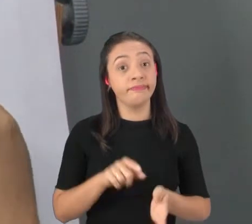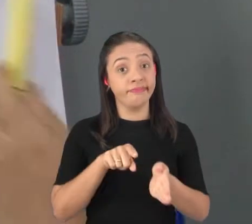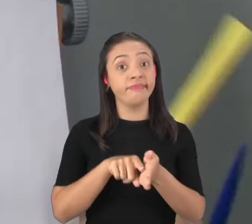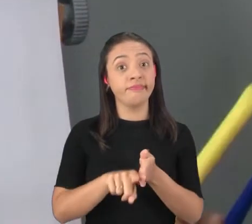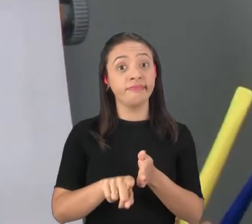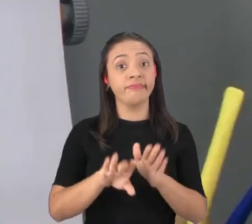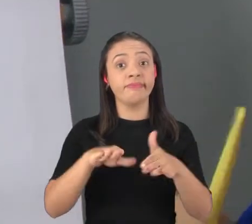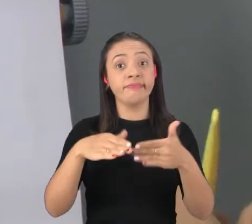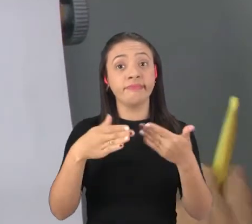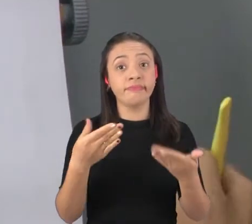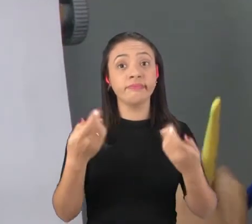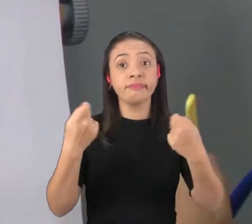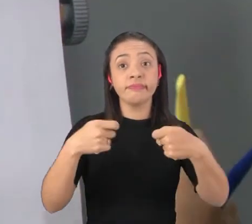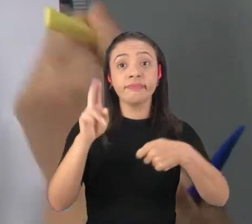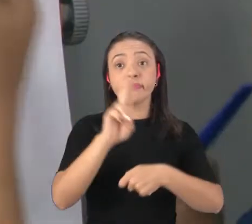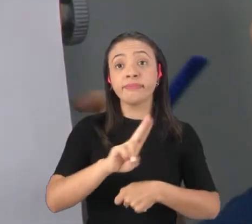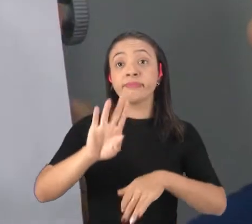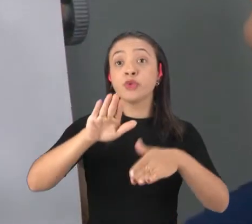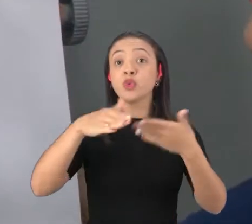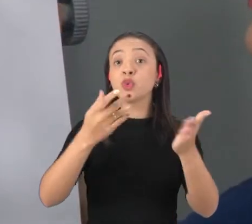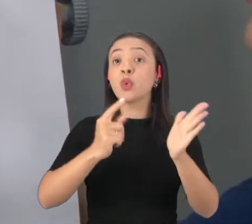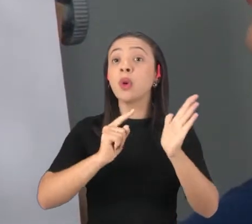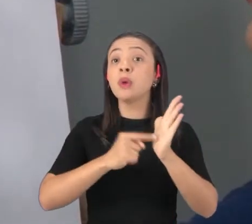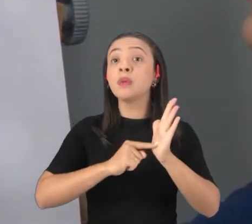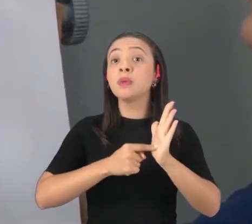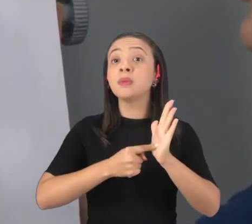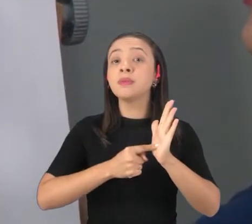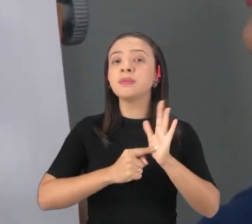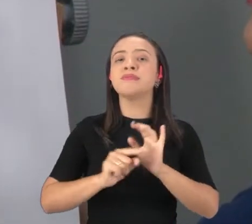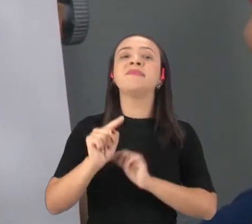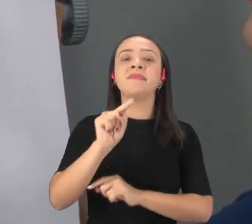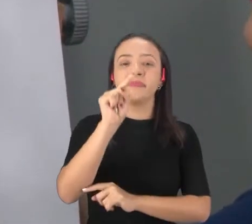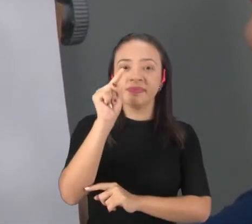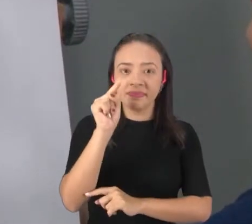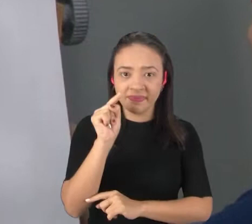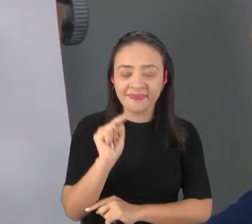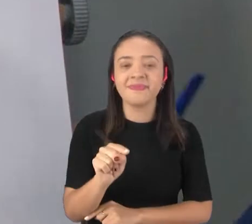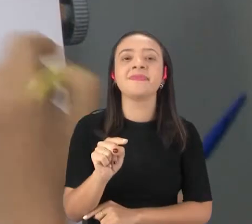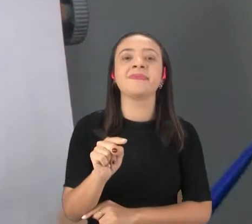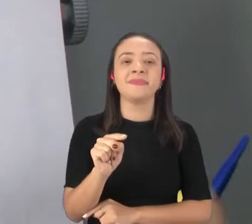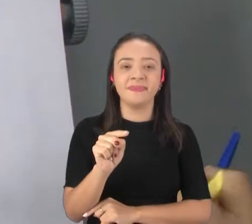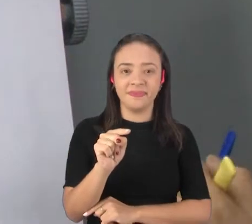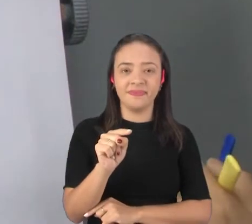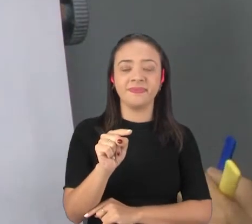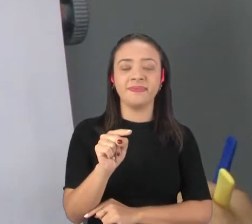É uma pergunta. Então, adequado seria qual? Ó? Ponto de